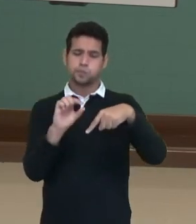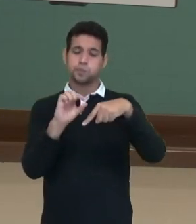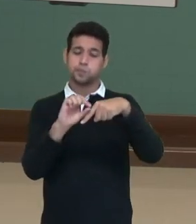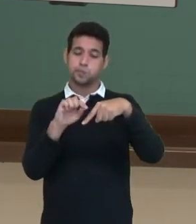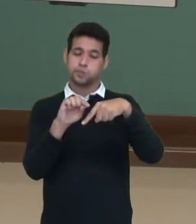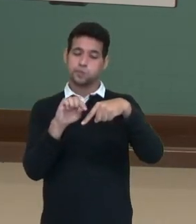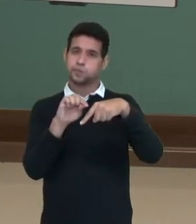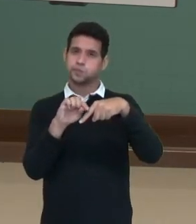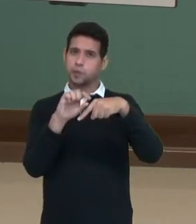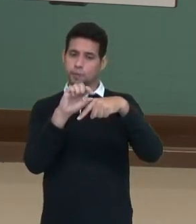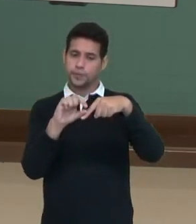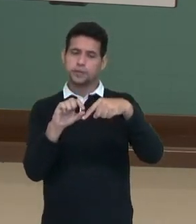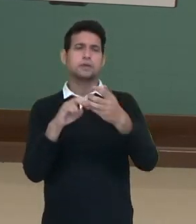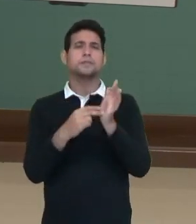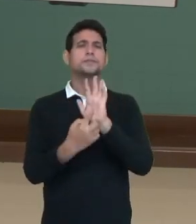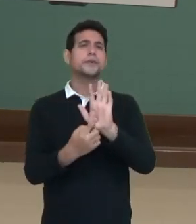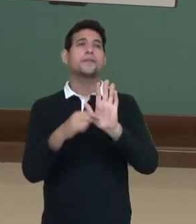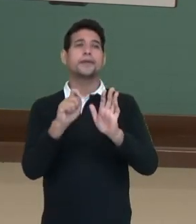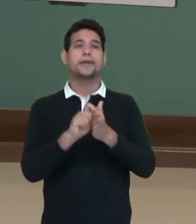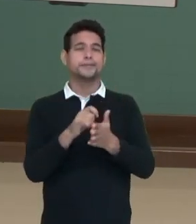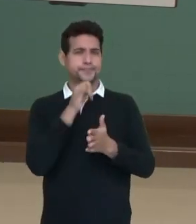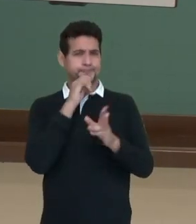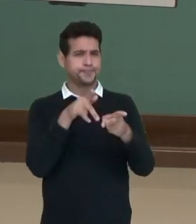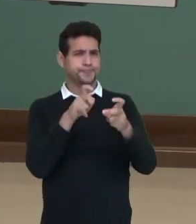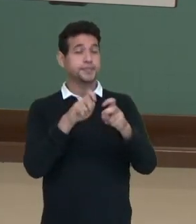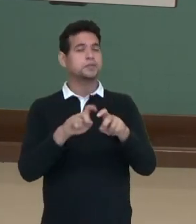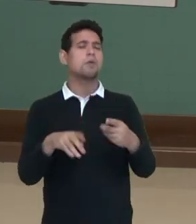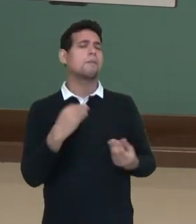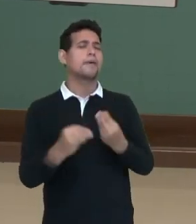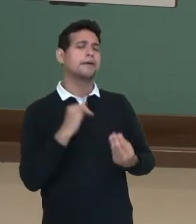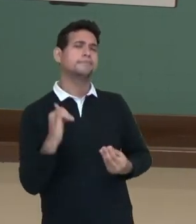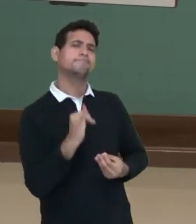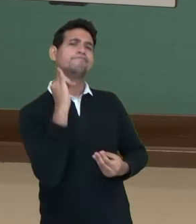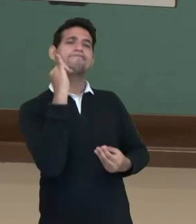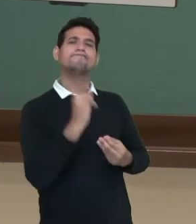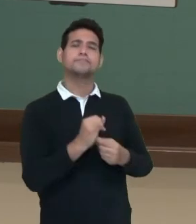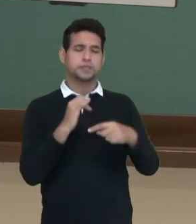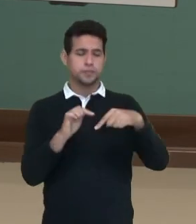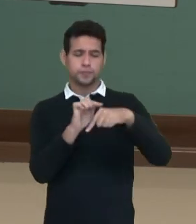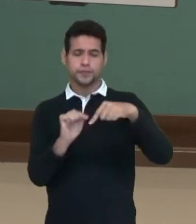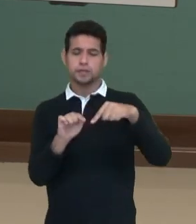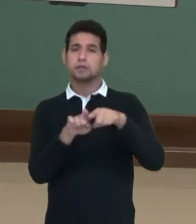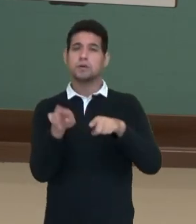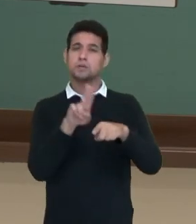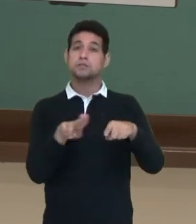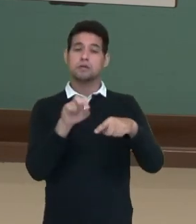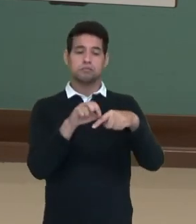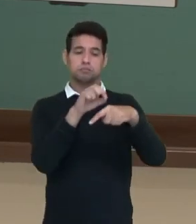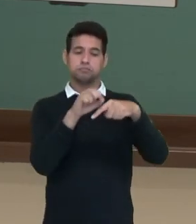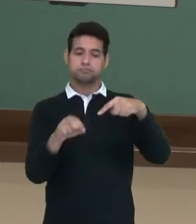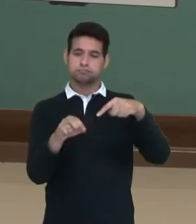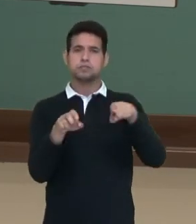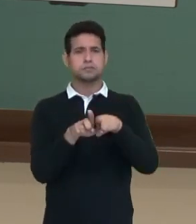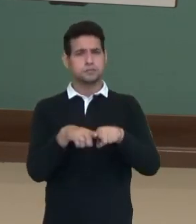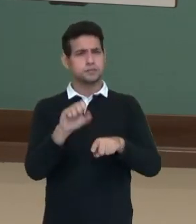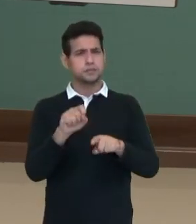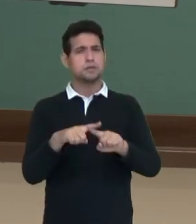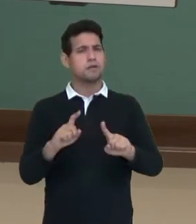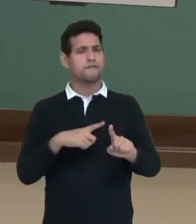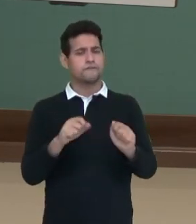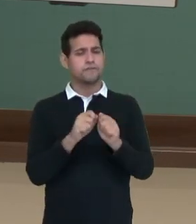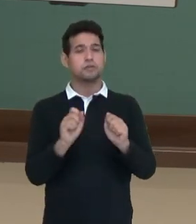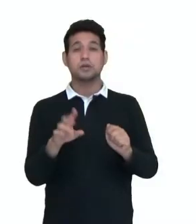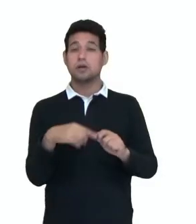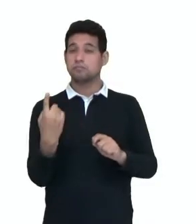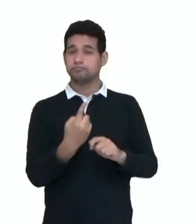para demonstrar ali para nós, né, a importância desse plano ali para o deslocamento de objeto, né? Formado por